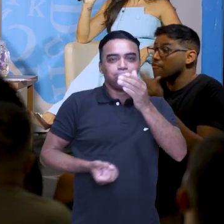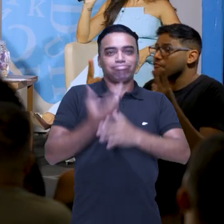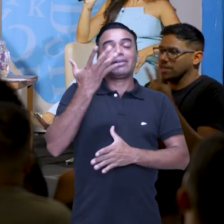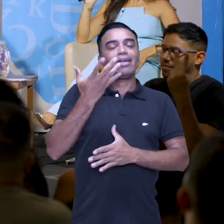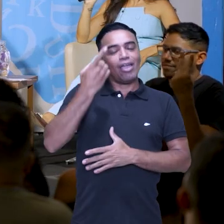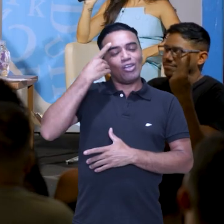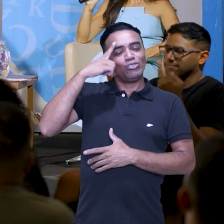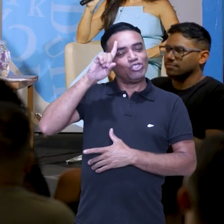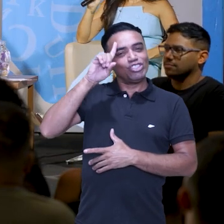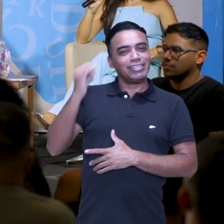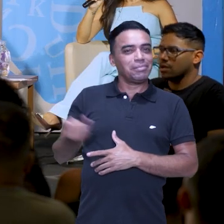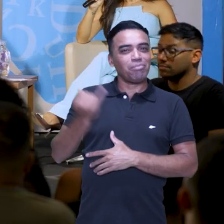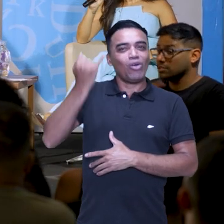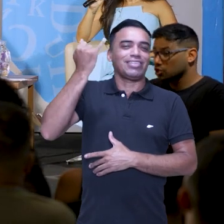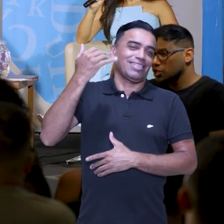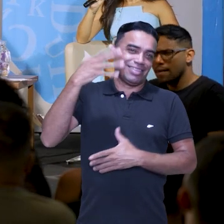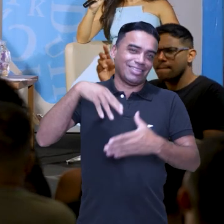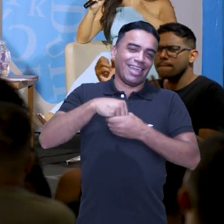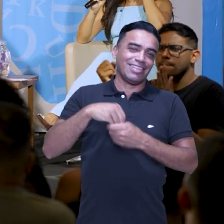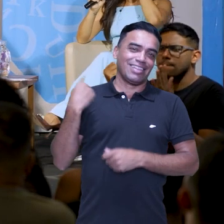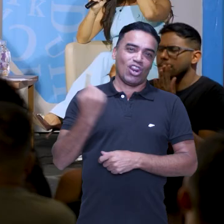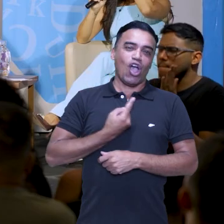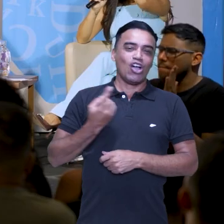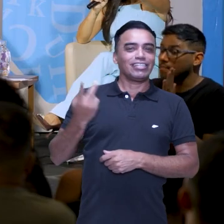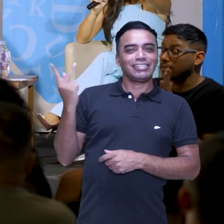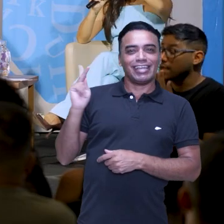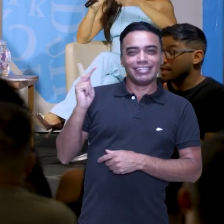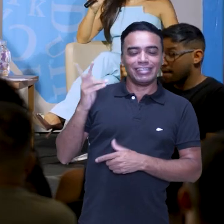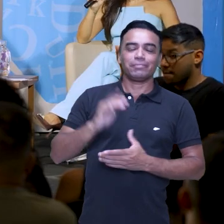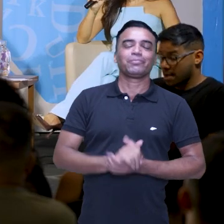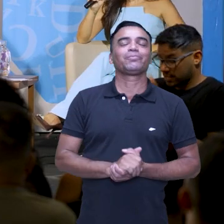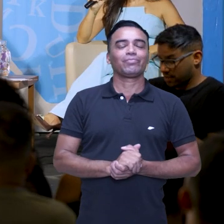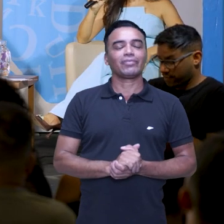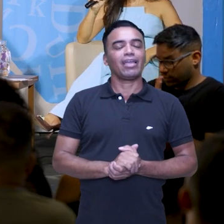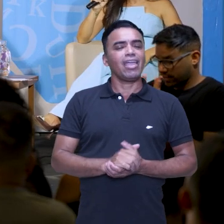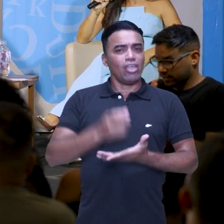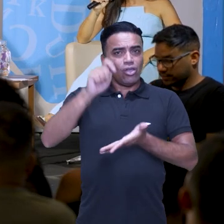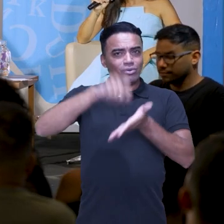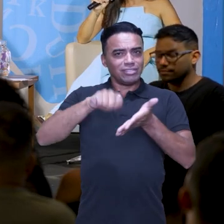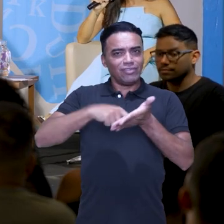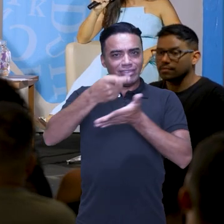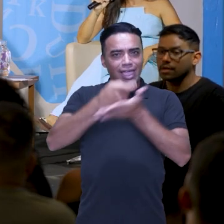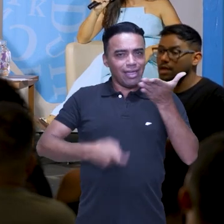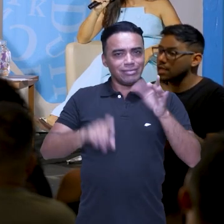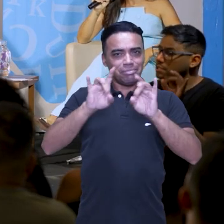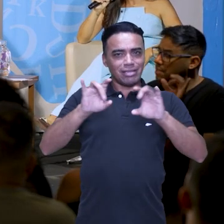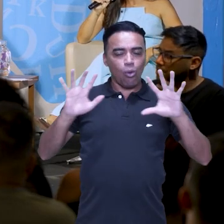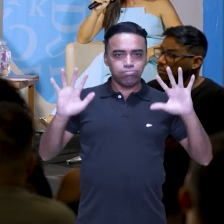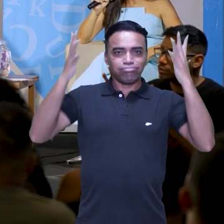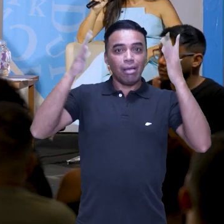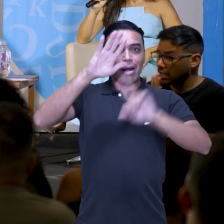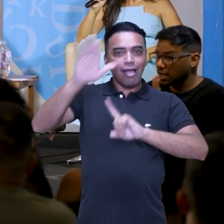dia histórico, né? E eu escrevi um texto em especial para esse evento, né, para